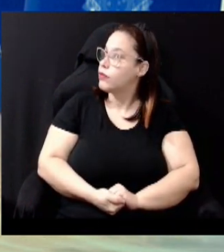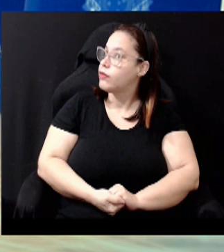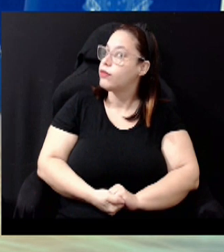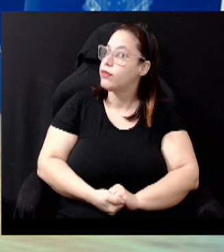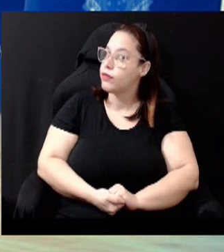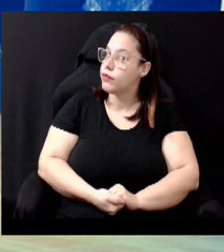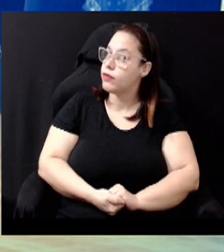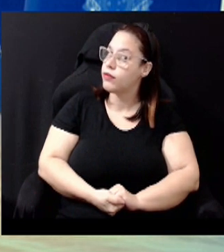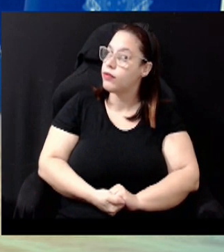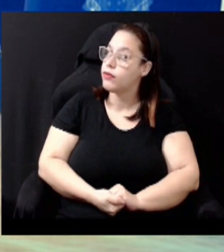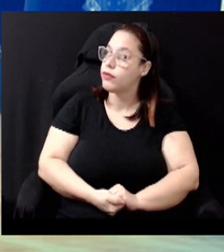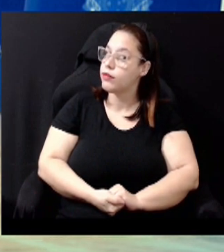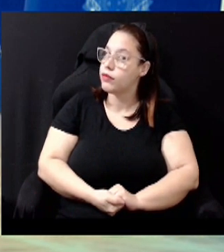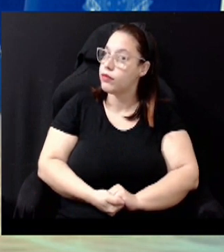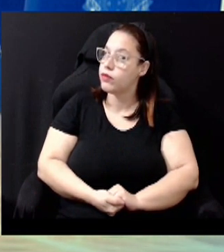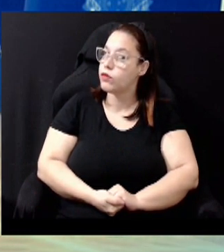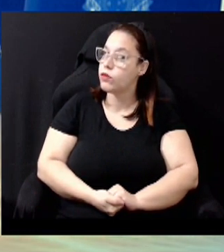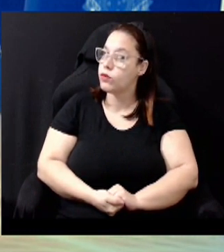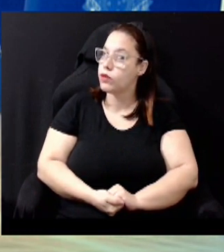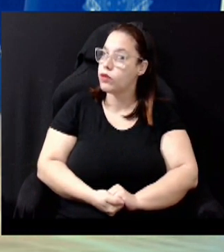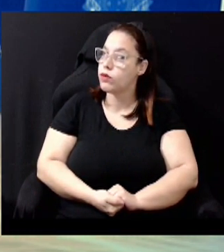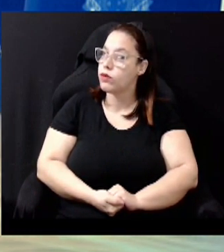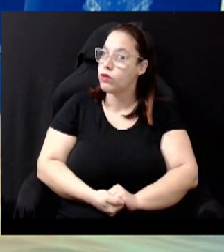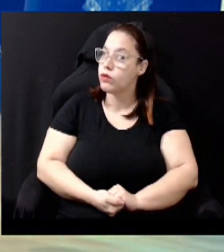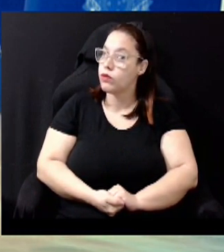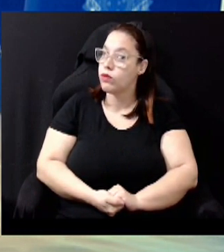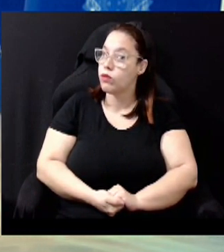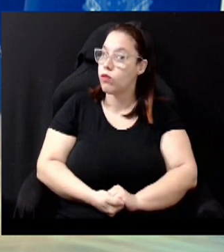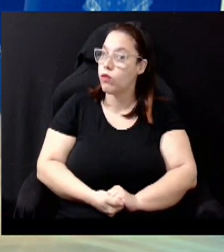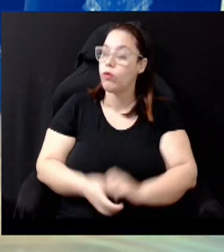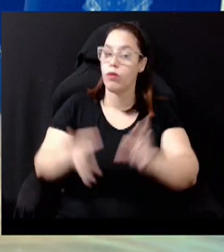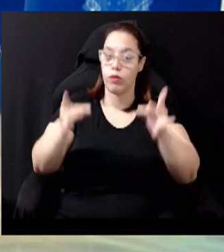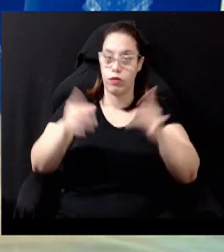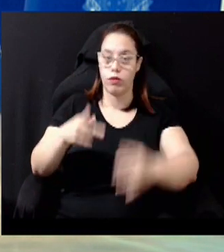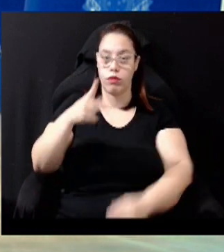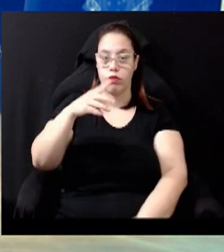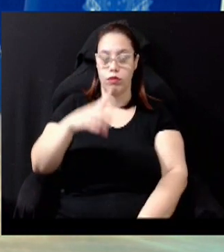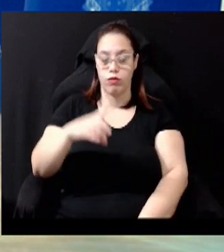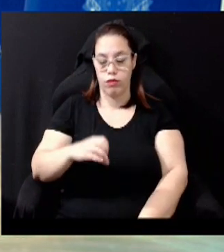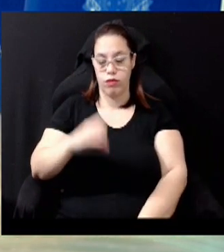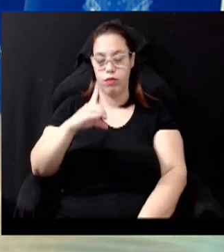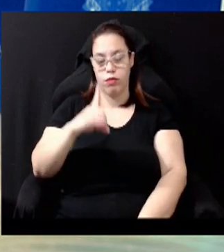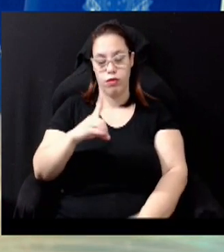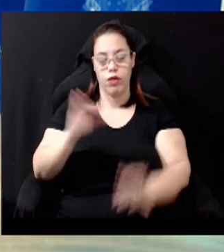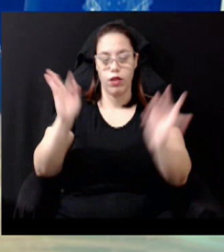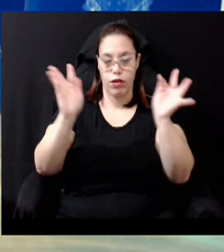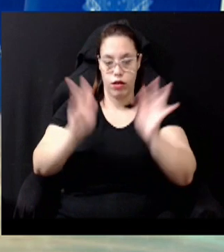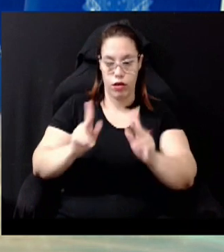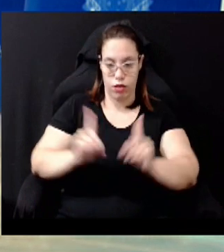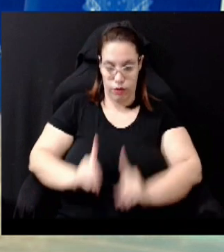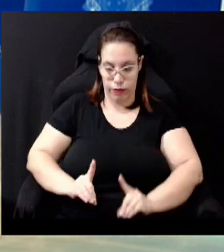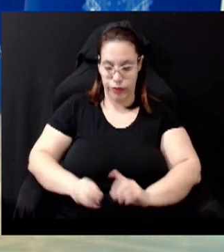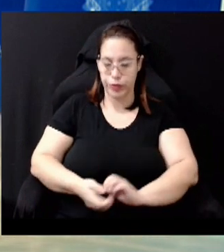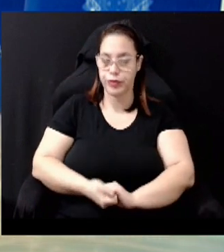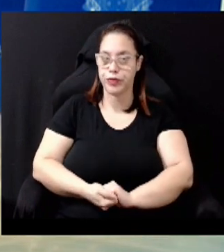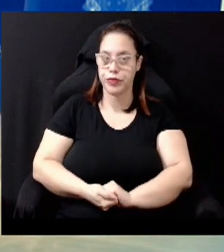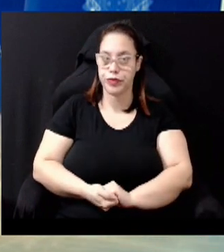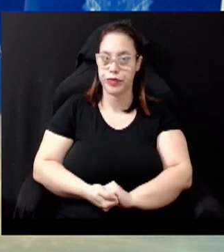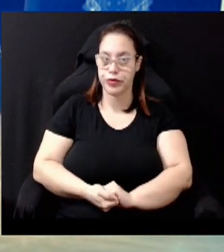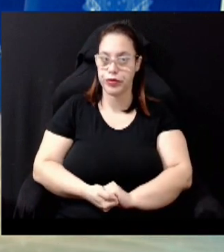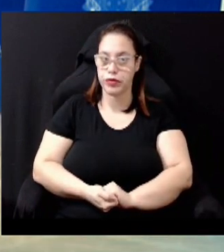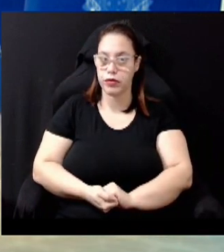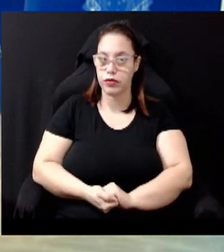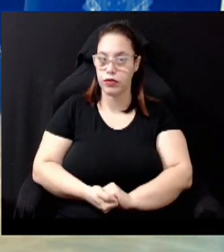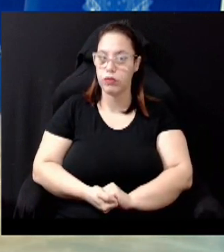auxiliar administrativo. Esta vaga é exclusiva para pessoas com deficiência. Carpinteiro,